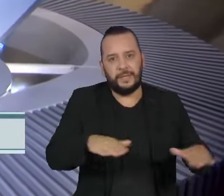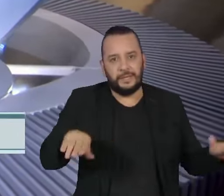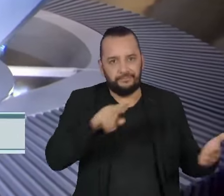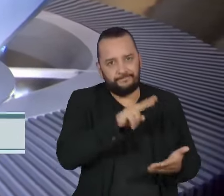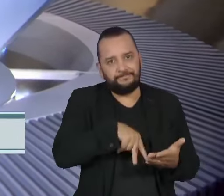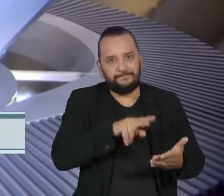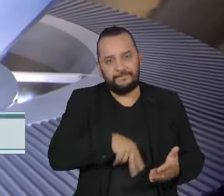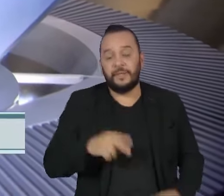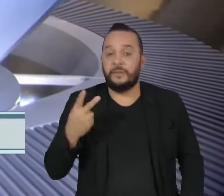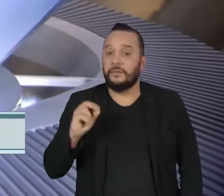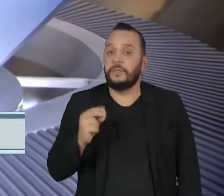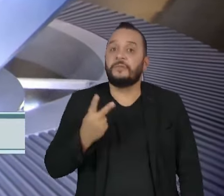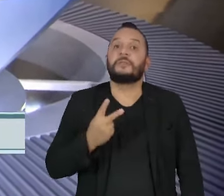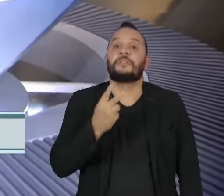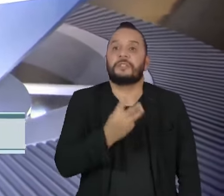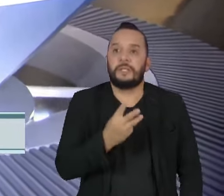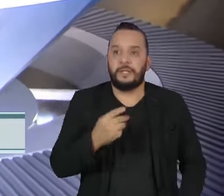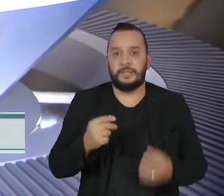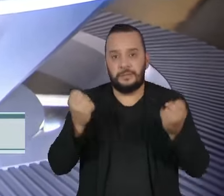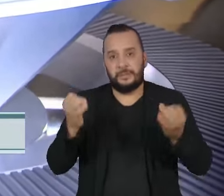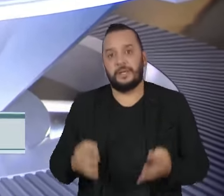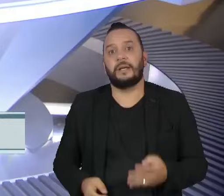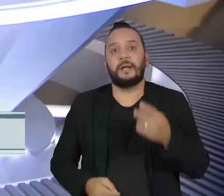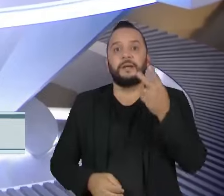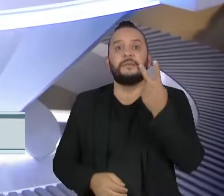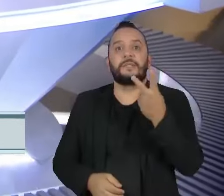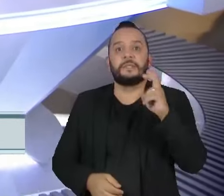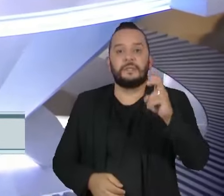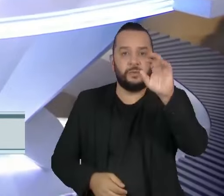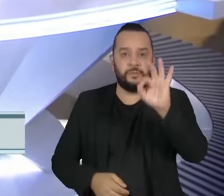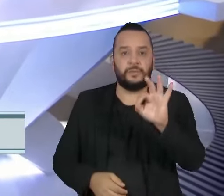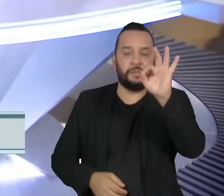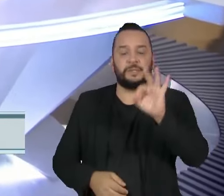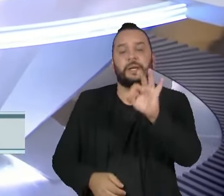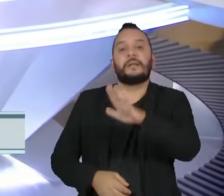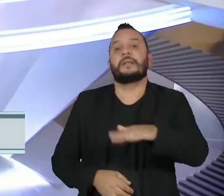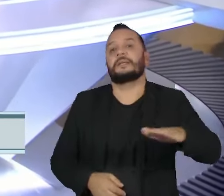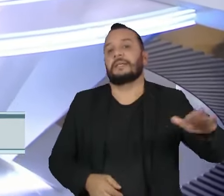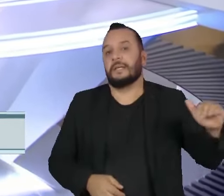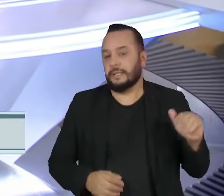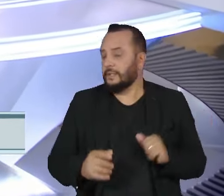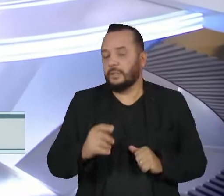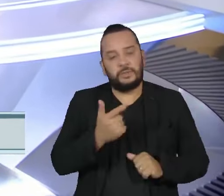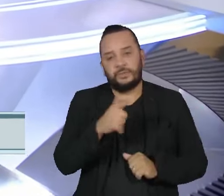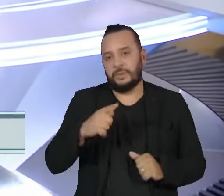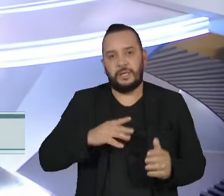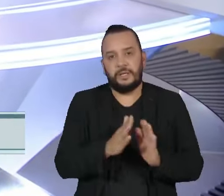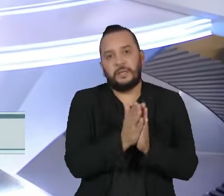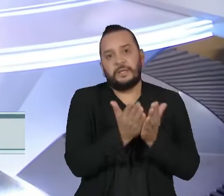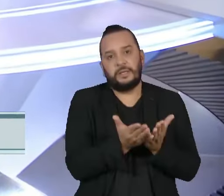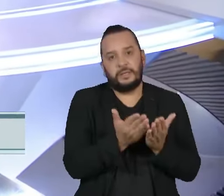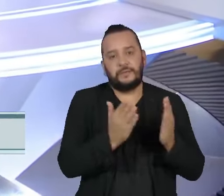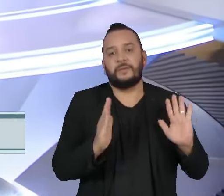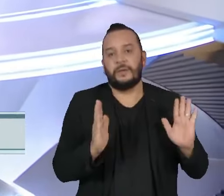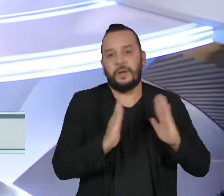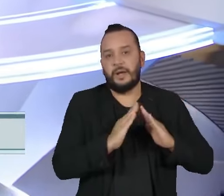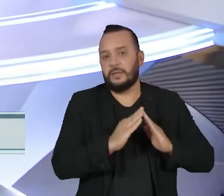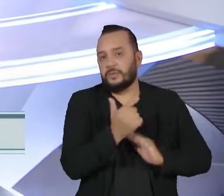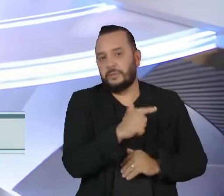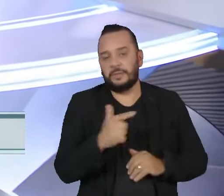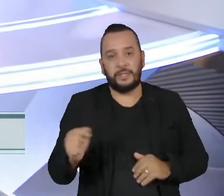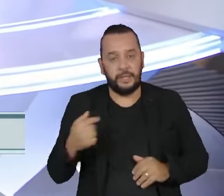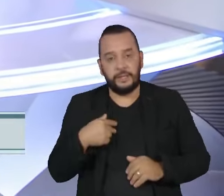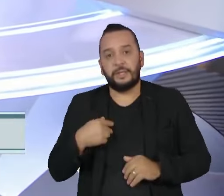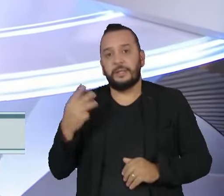2023 25% das crianças não TM acesso a livros em casa e 33% ficam mais de